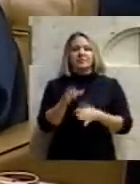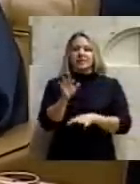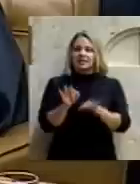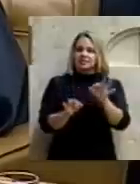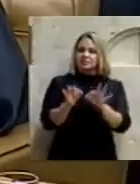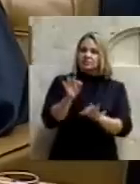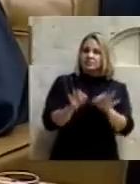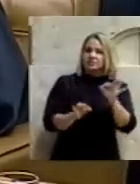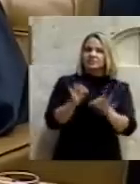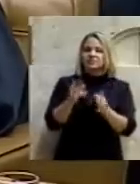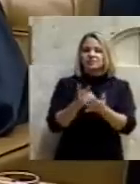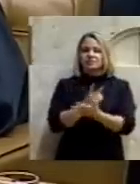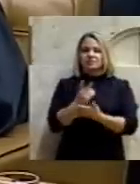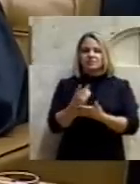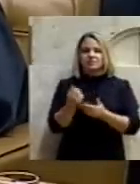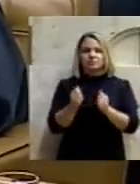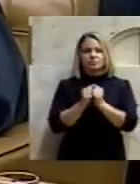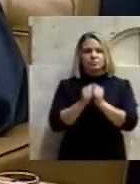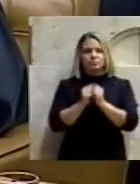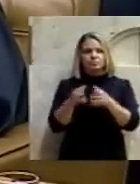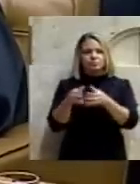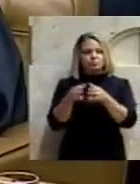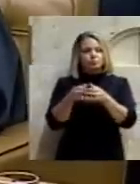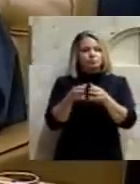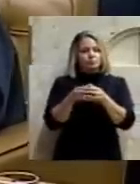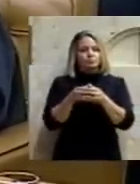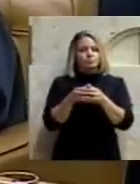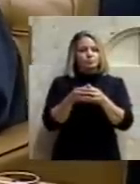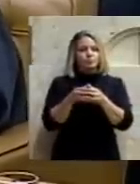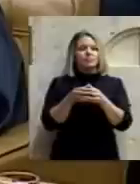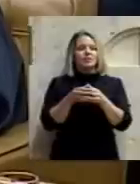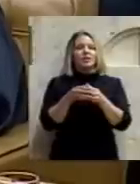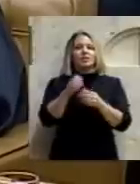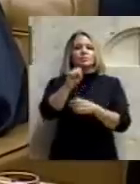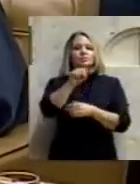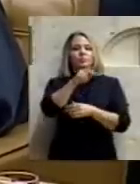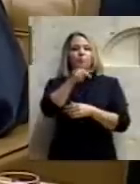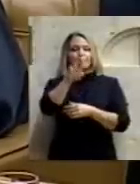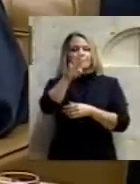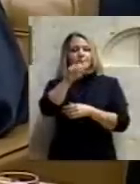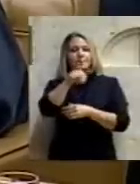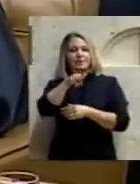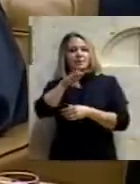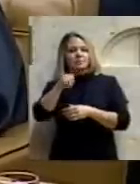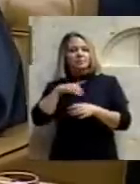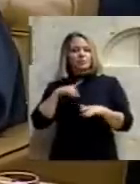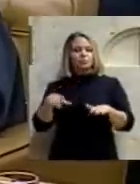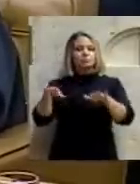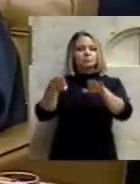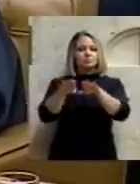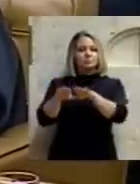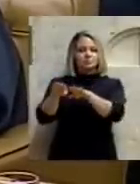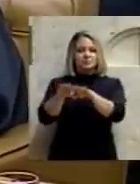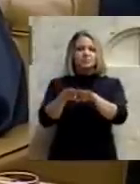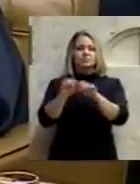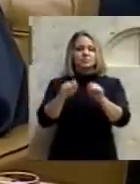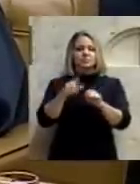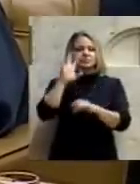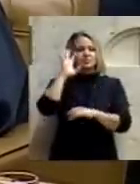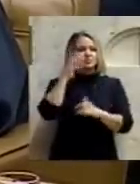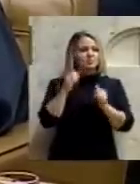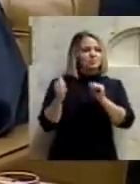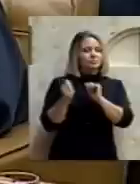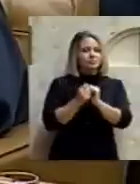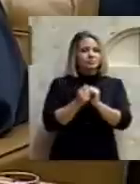jurisdição constitucional prestada pelo Supremo possui um escopo mediador. Como exemplo desse viés democrático